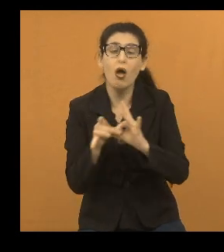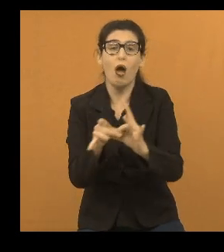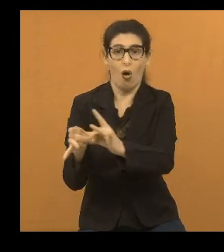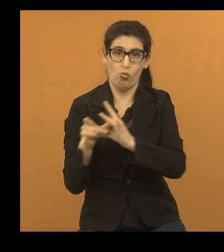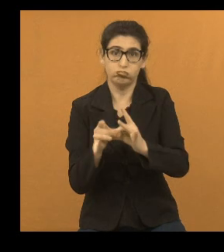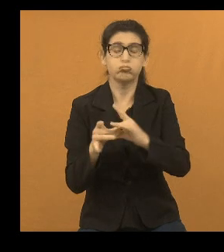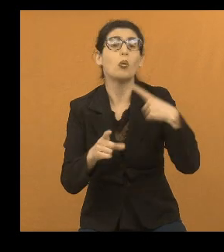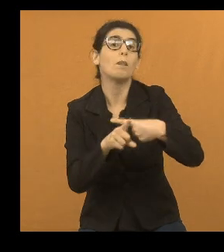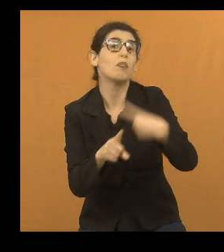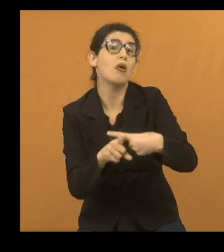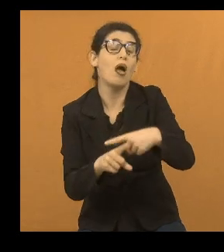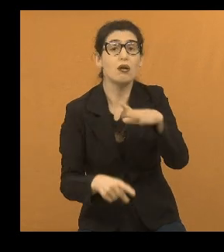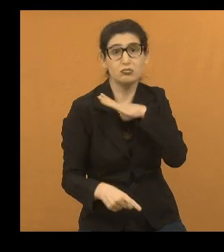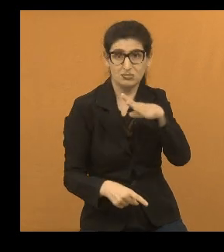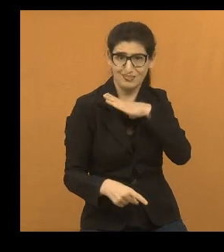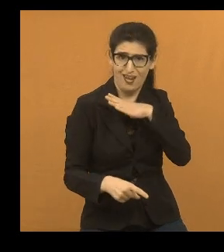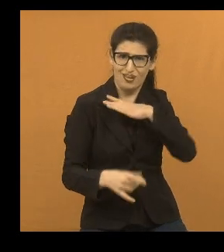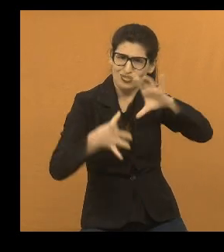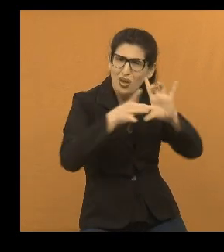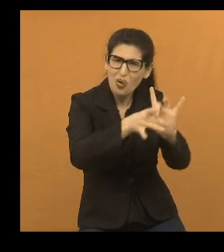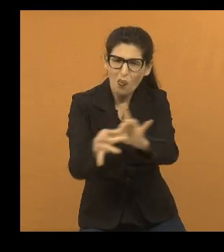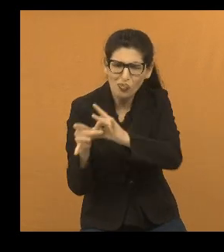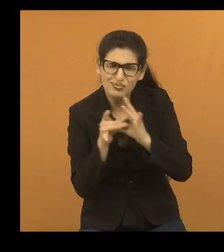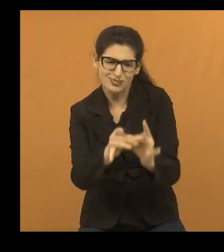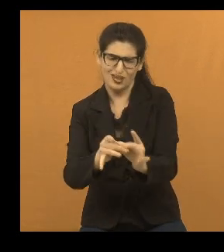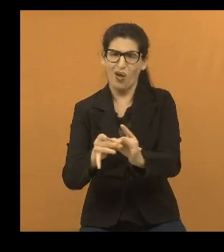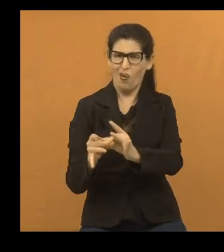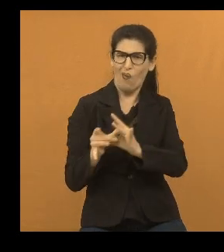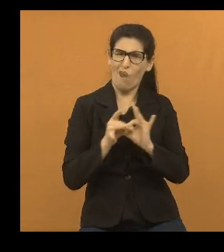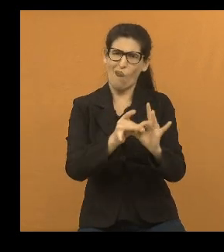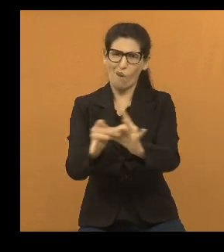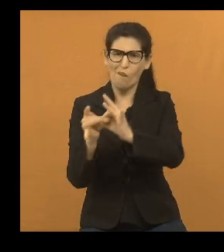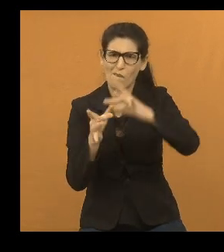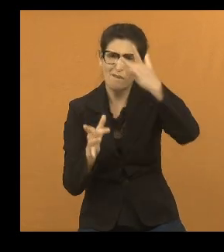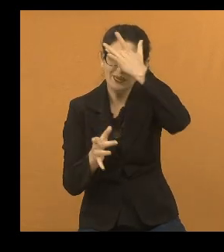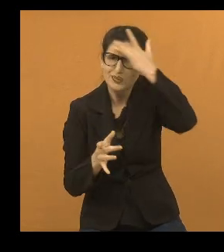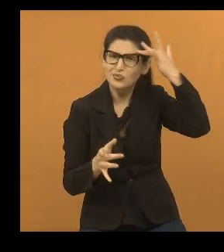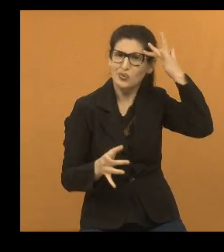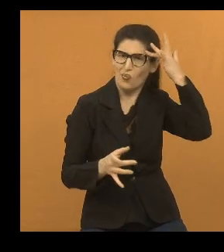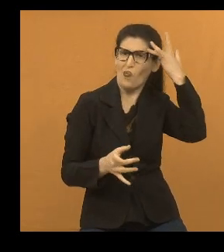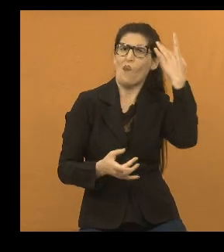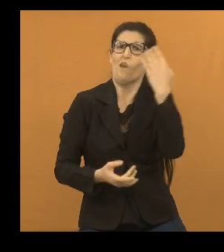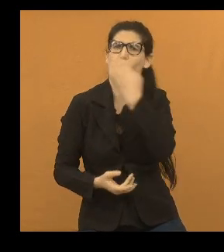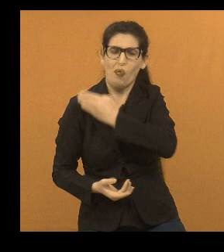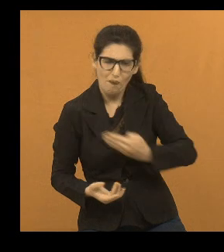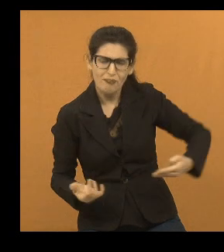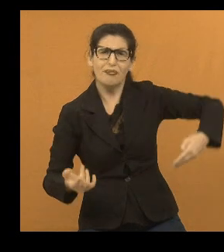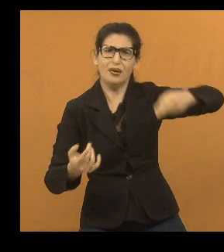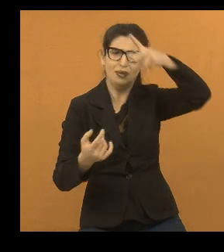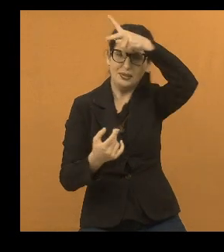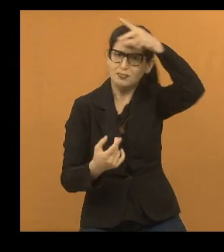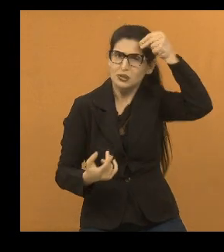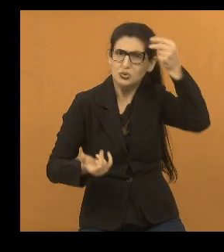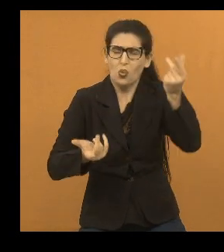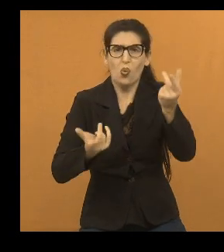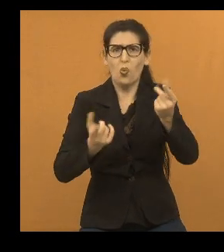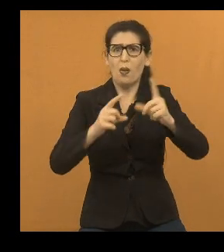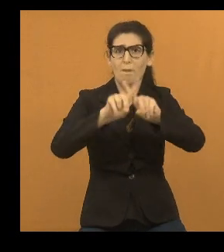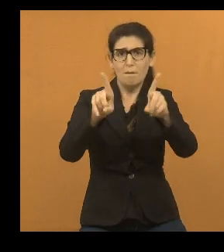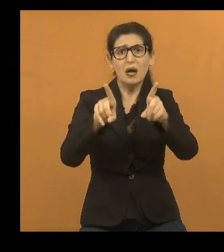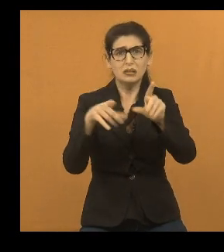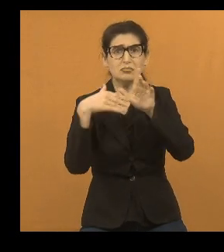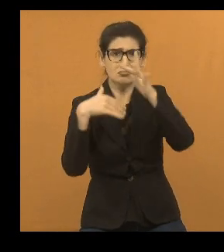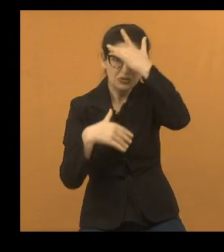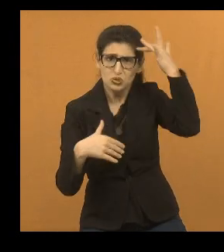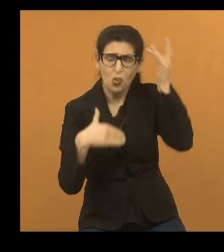porque a cidade é um bem de todos, ela é uma construção coletiva, e é uma cidade, e ela independe de gestões, ela vai